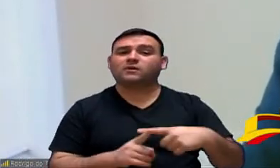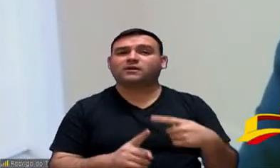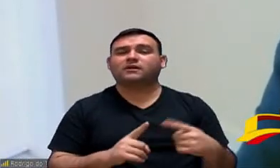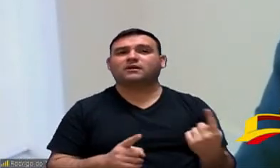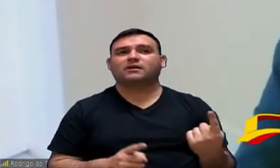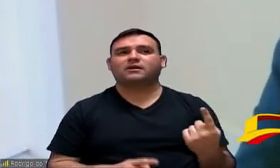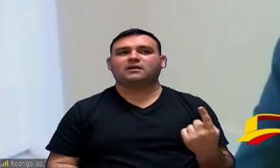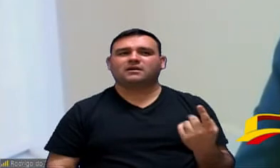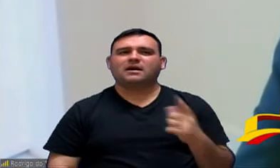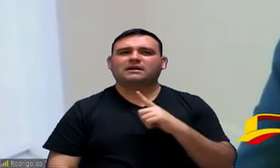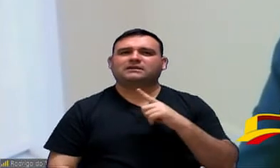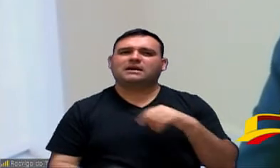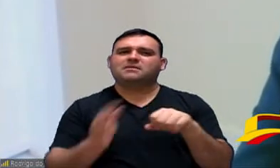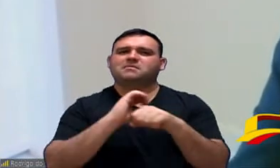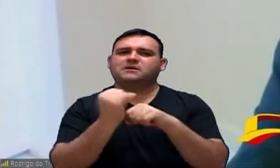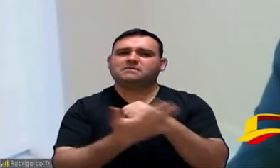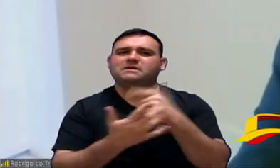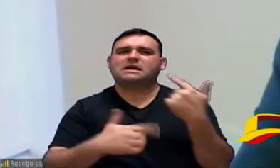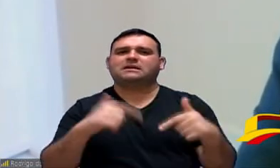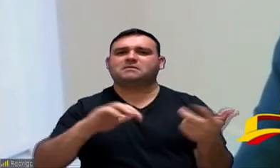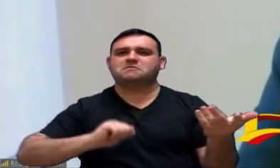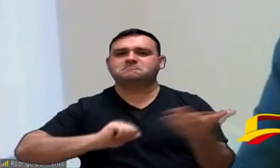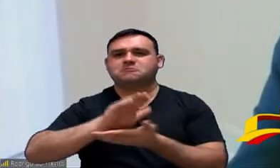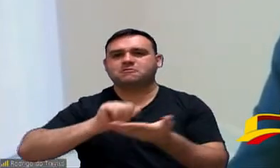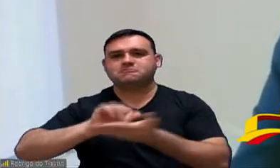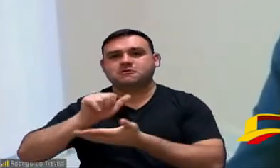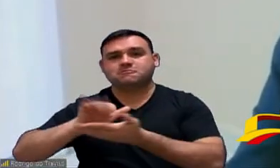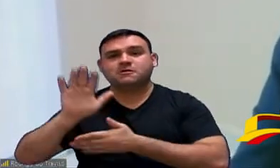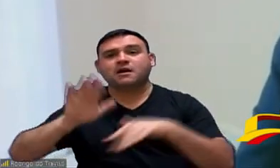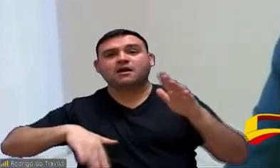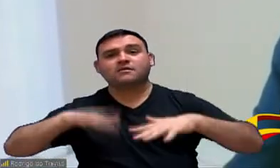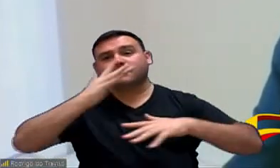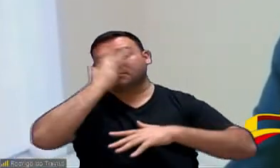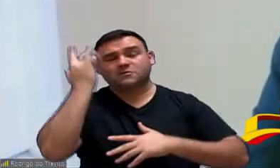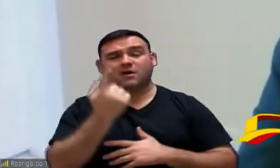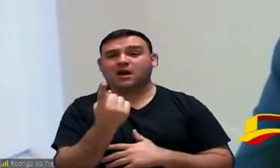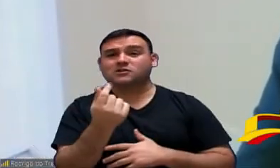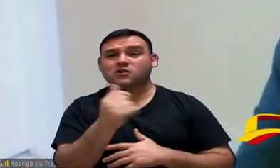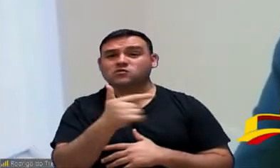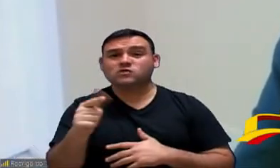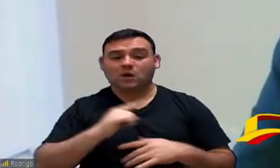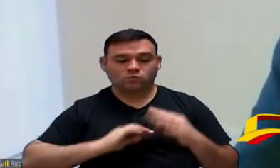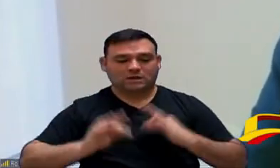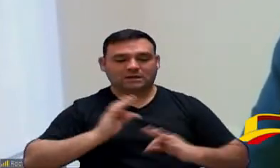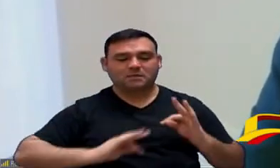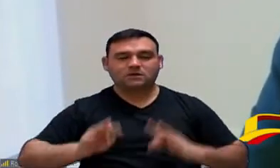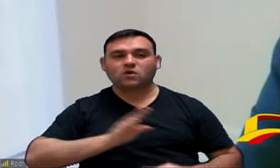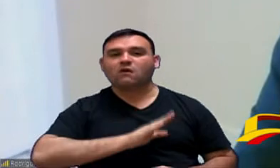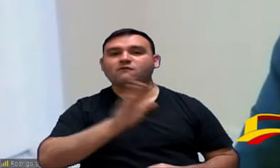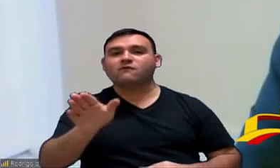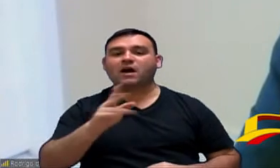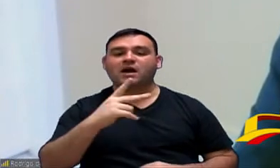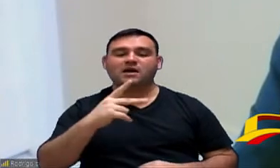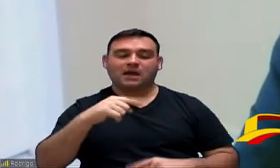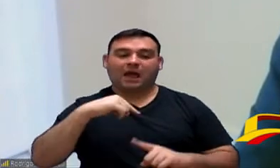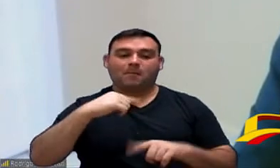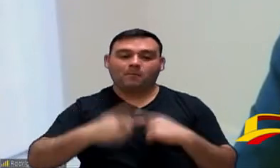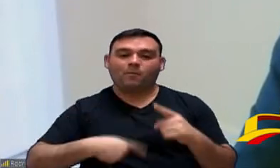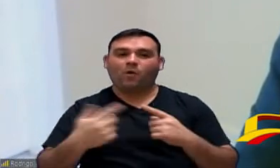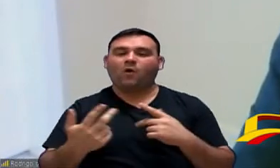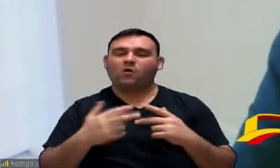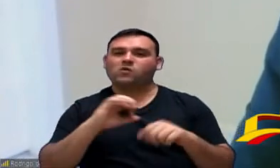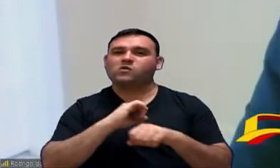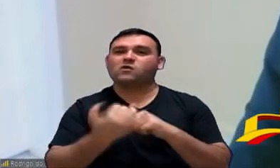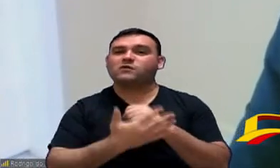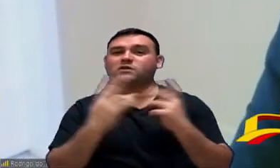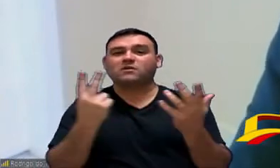estar com a pandemia, desemprego. Então, às vezes, a pessoa não tem condição nem de fazer um tratamento pós-Covid e acaba